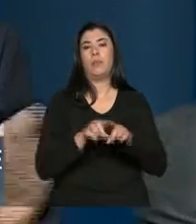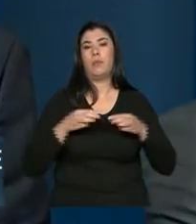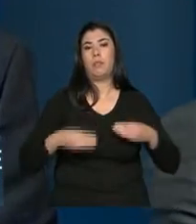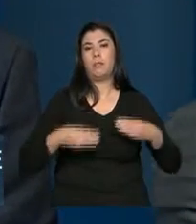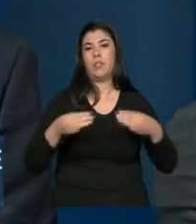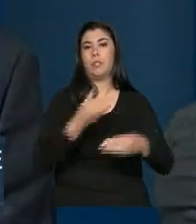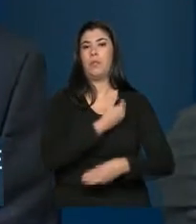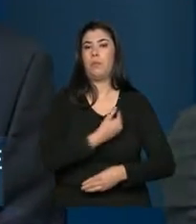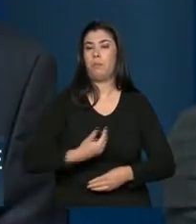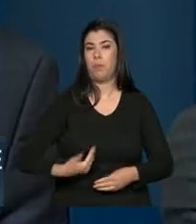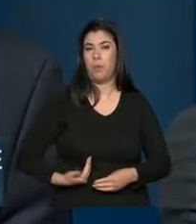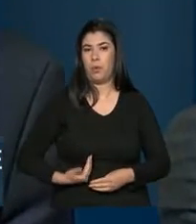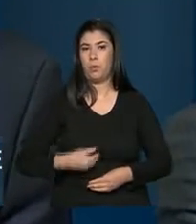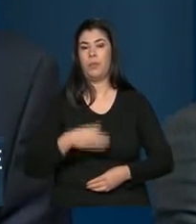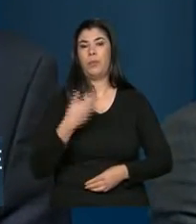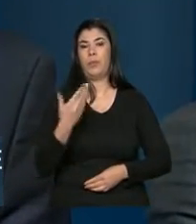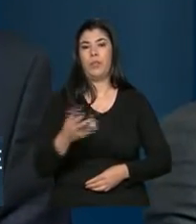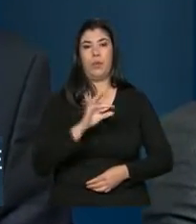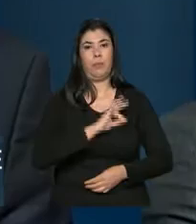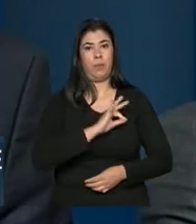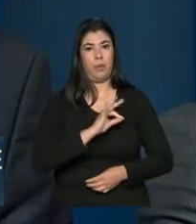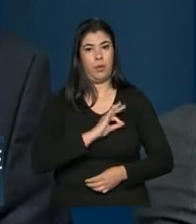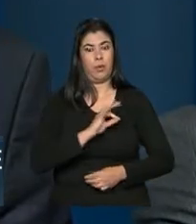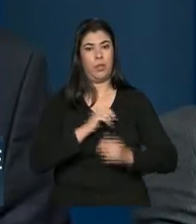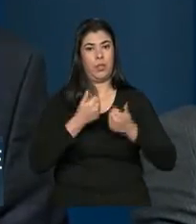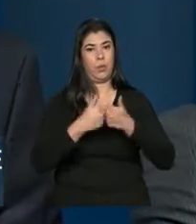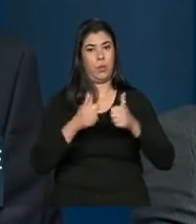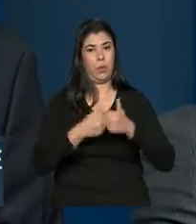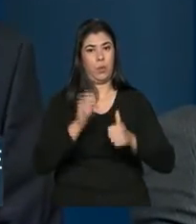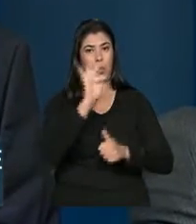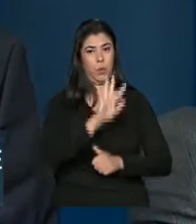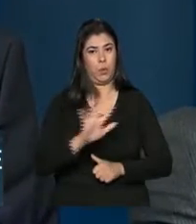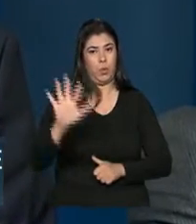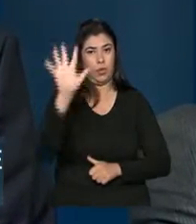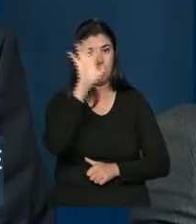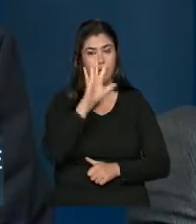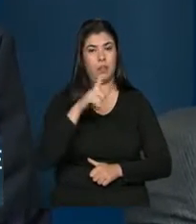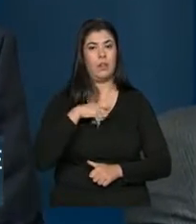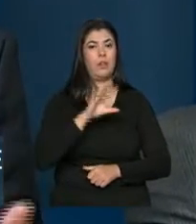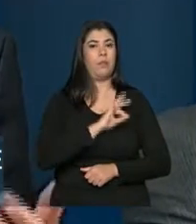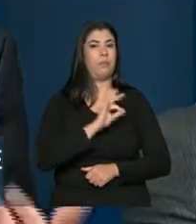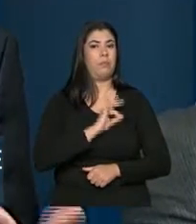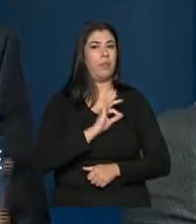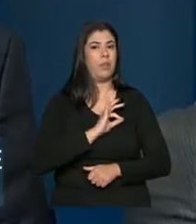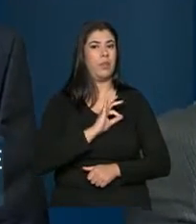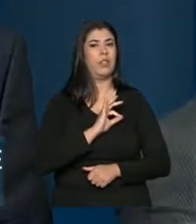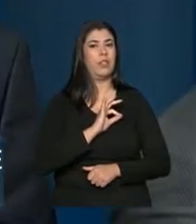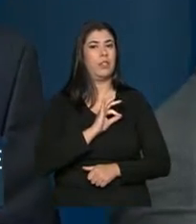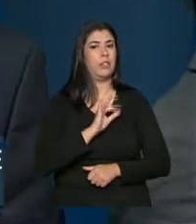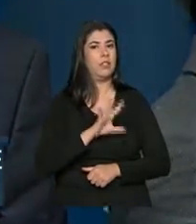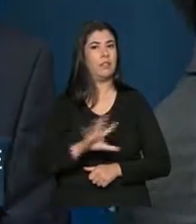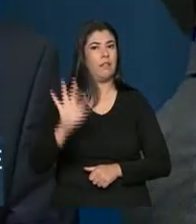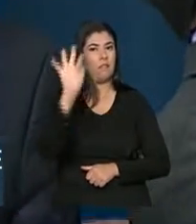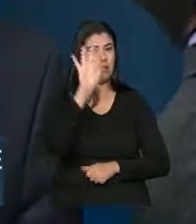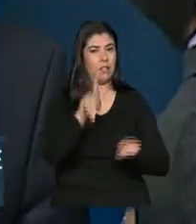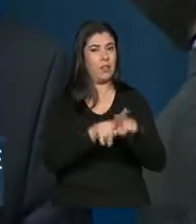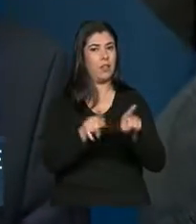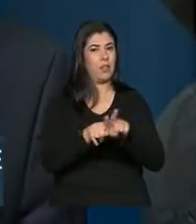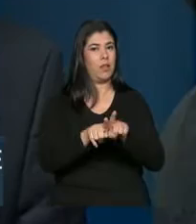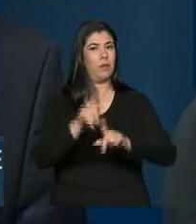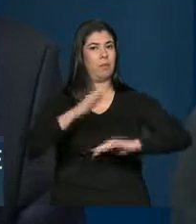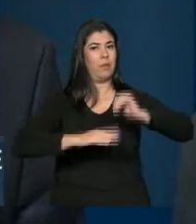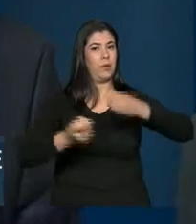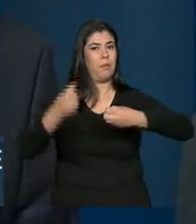também do Ministério Público do Trabalho, da Polícia Rodoviária Federal, Polícia Federal. Tem uma em atuação